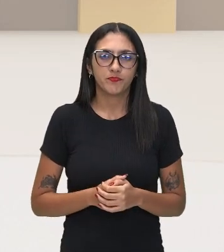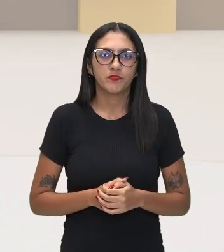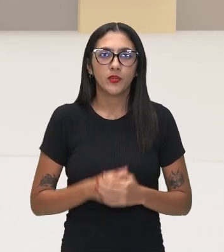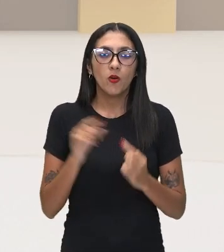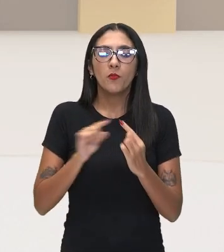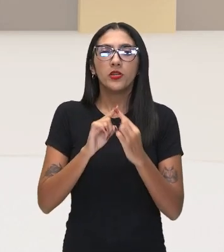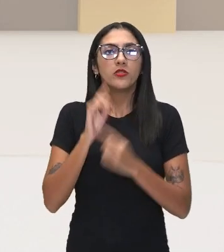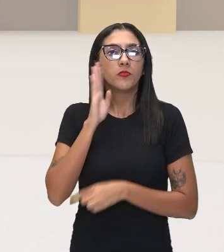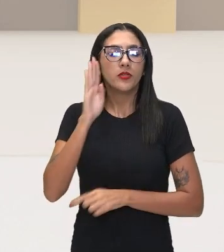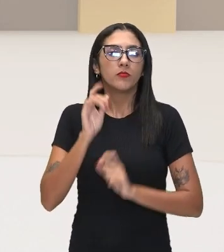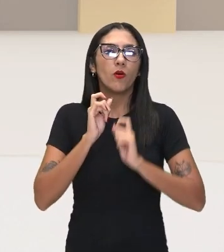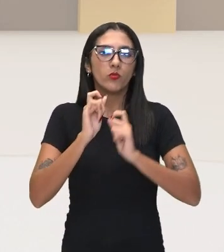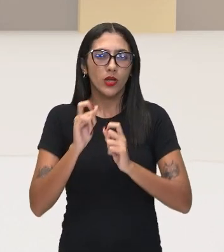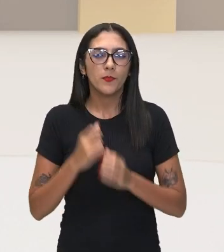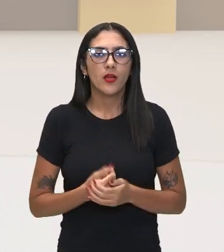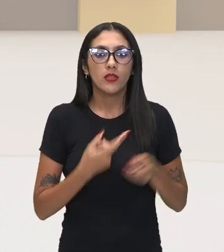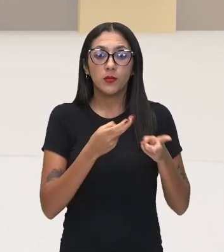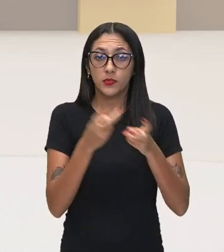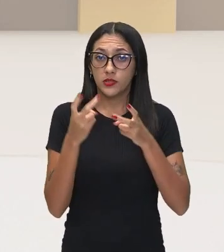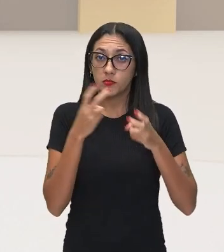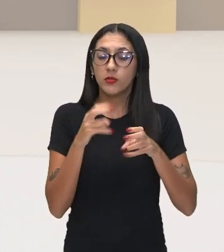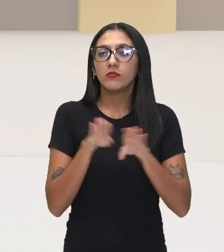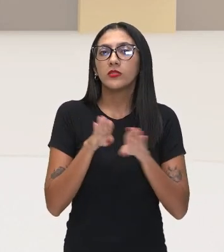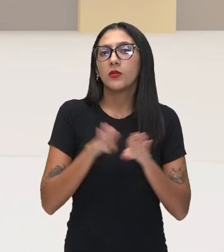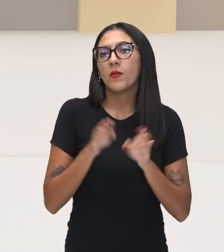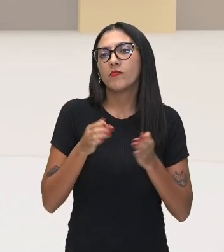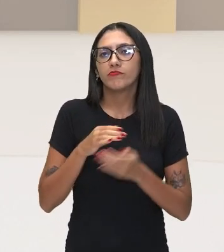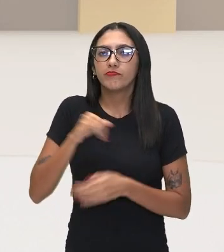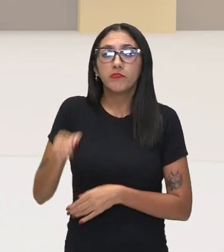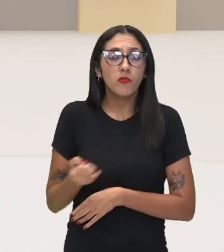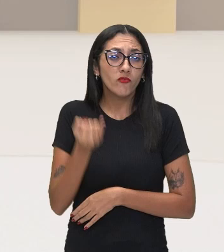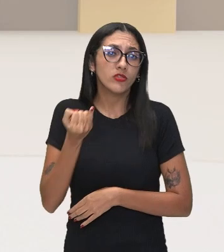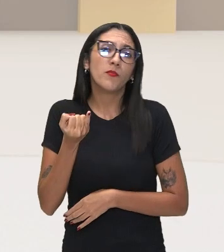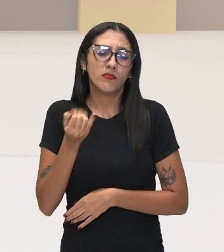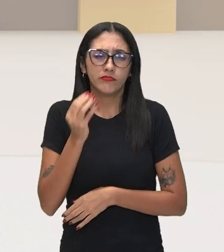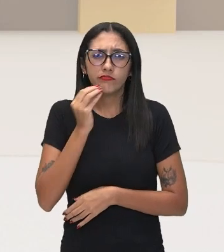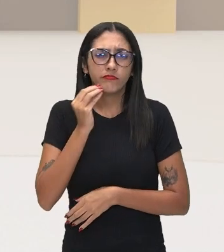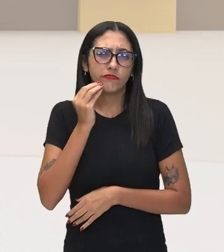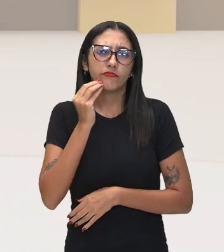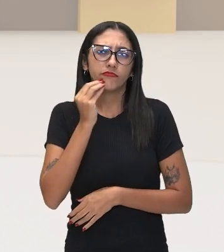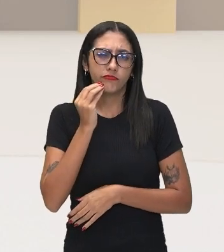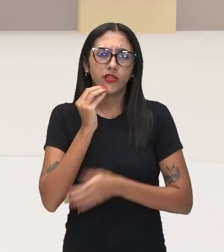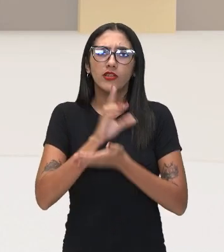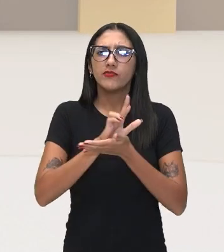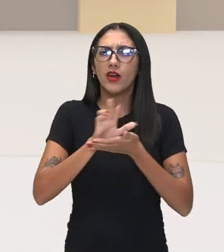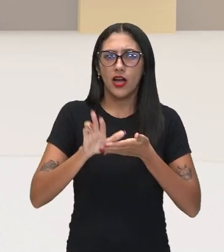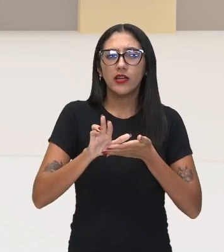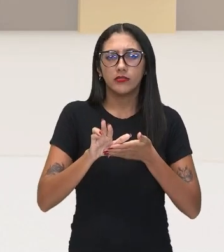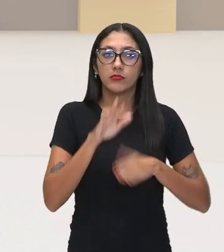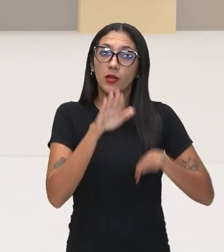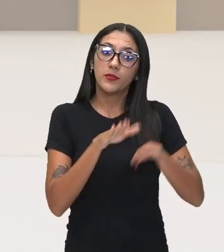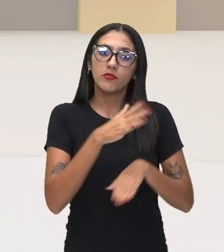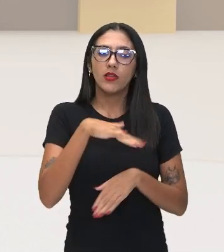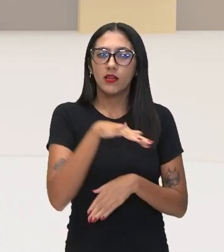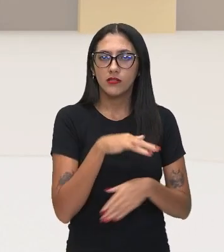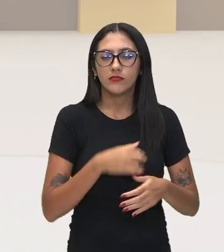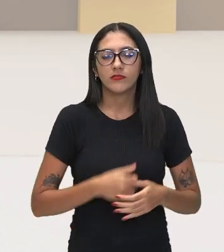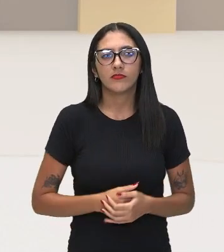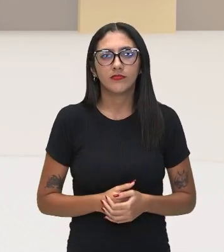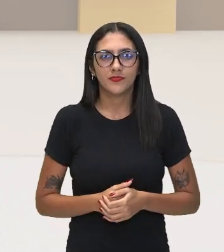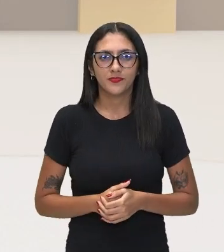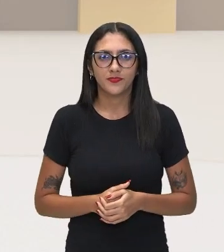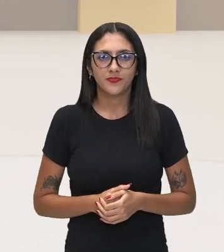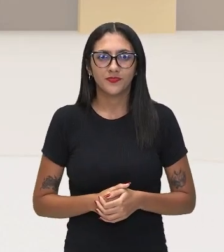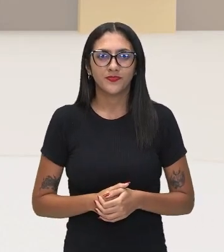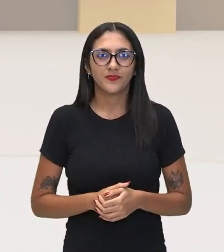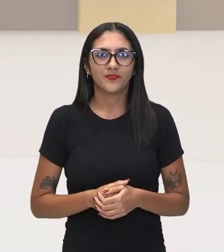na percepção e no aproveitamento das novas oportunidades no âmbito dos negócios. Exatamente,